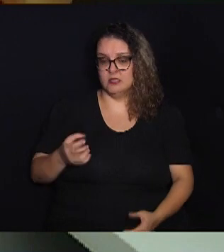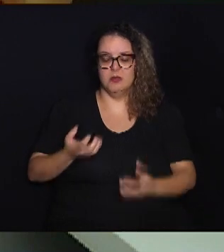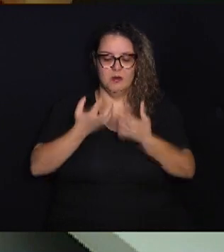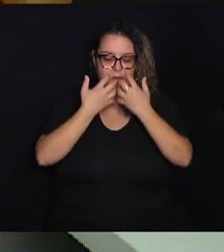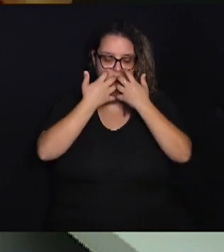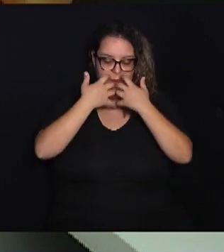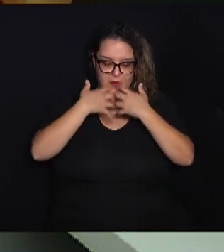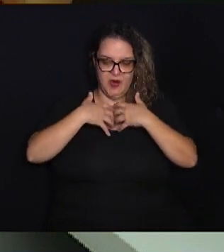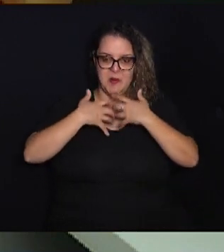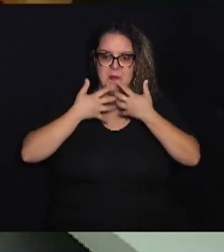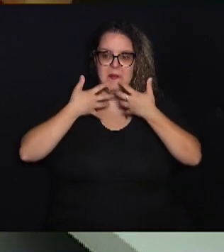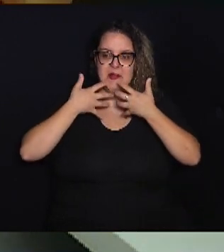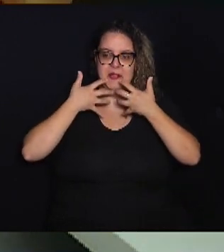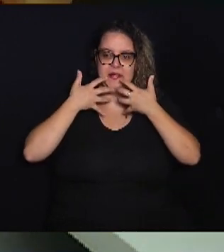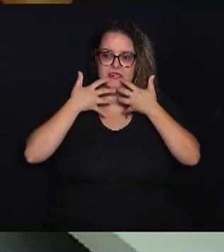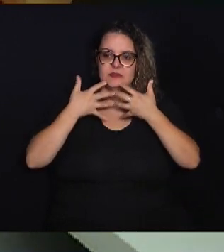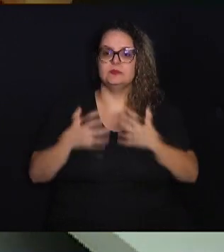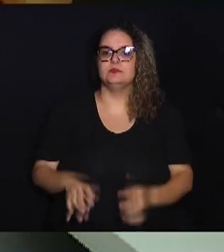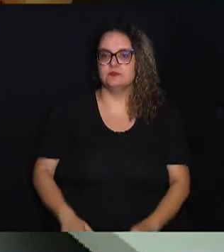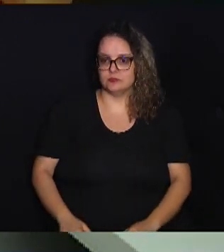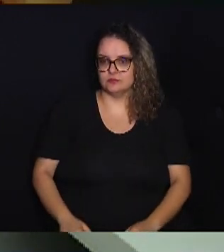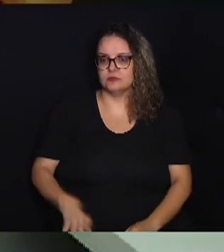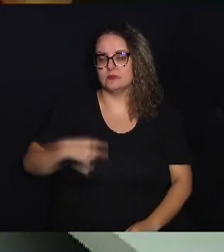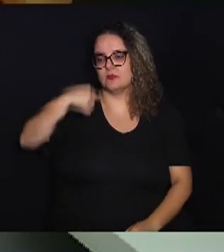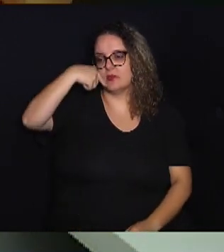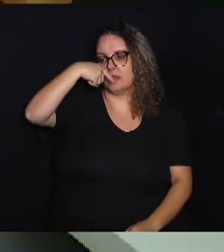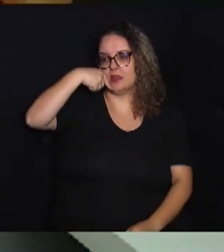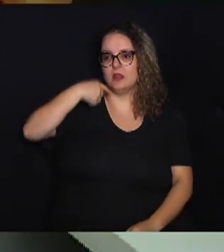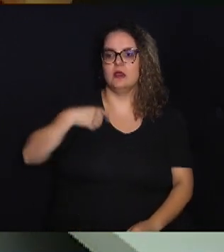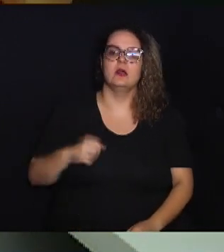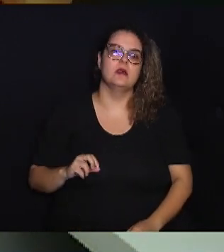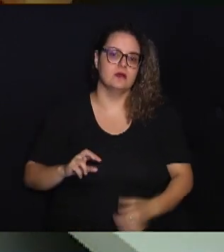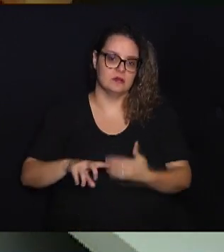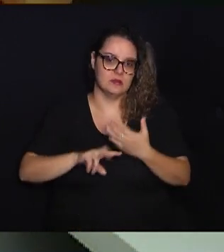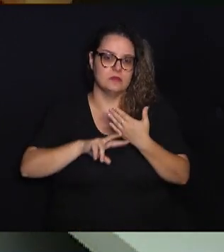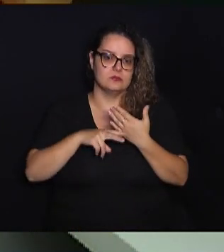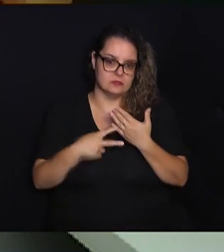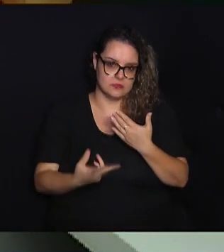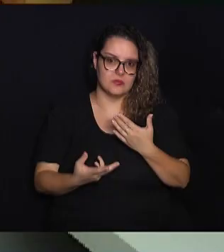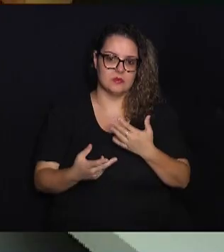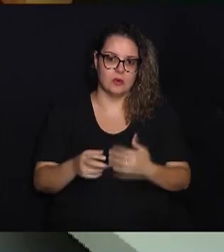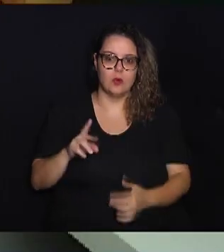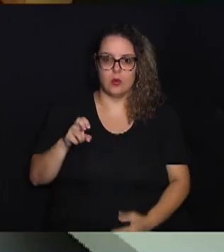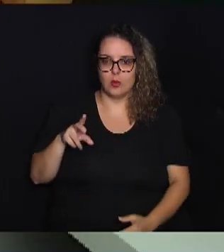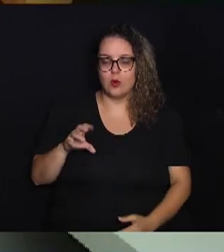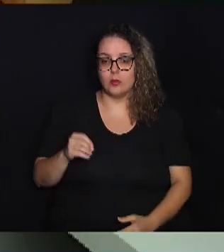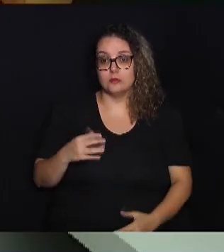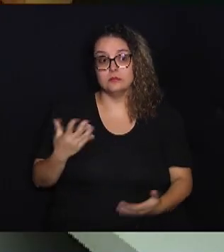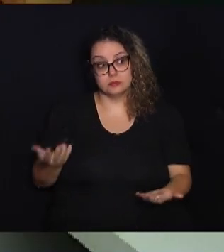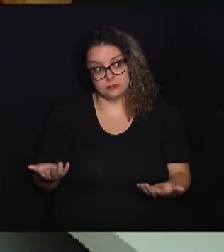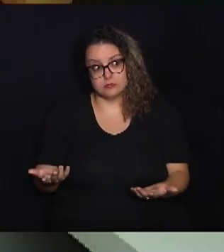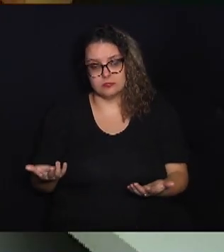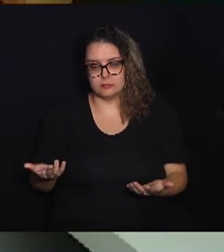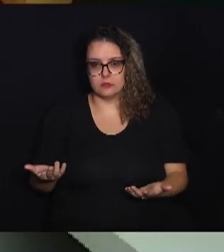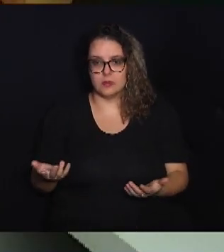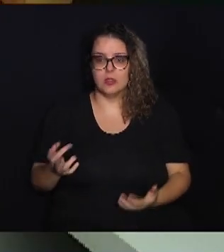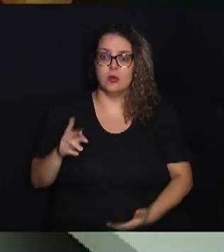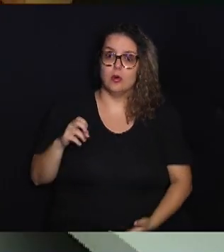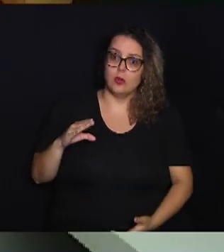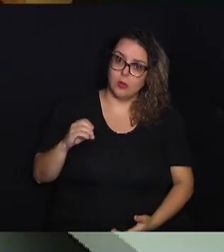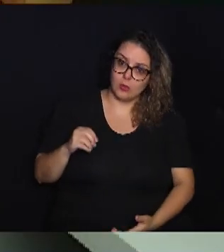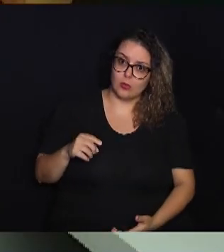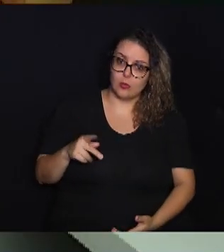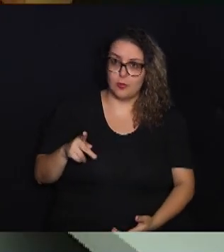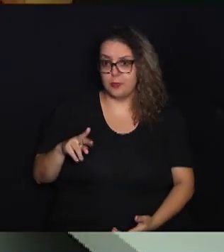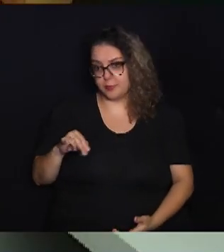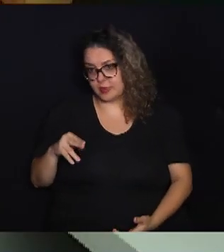específico que vibra numa frequência específica e produz o ronco. Então tem as duas situações, tá? Em todo caso, mesmo para o ronco primário, às